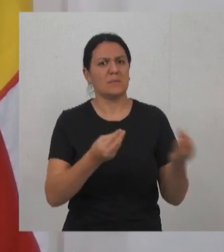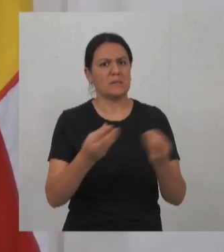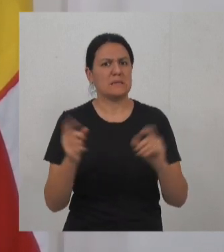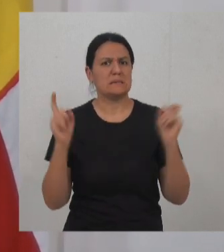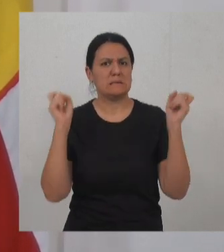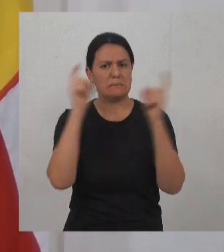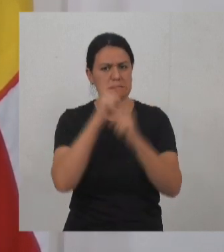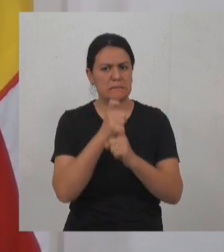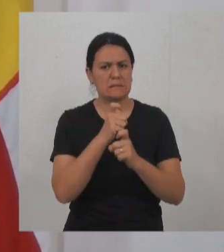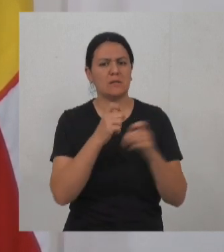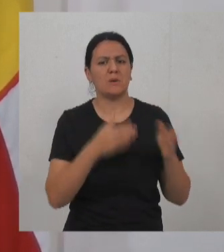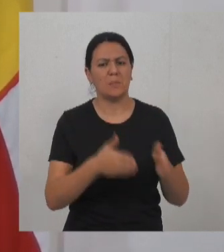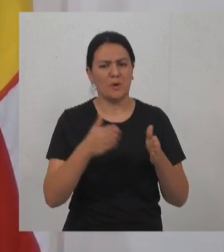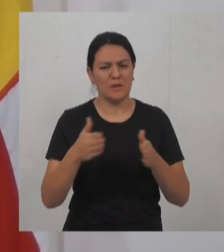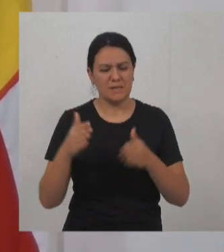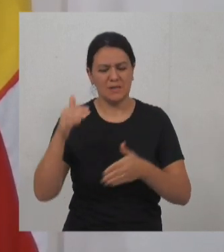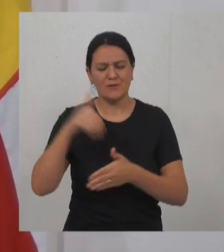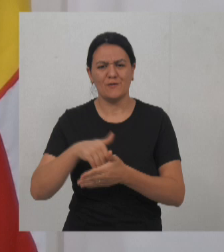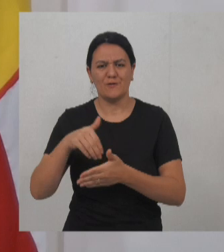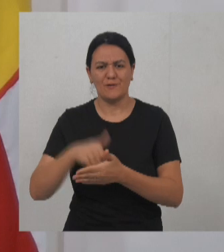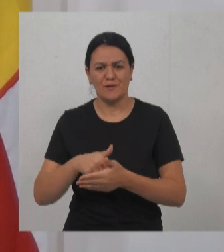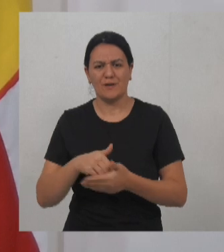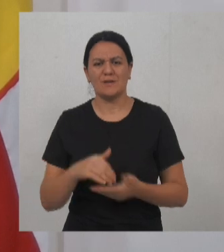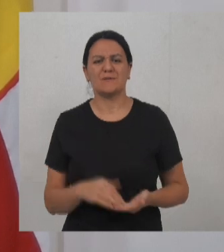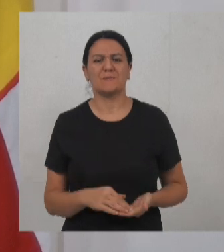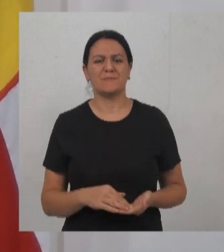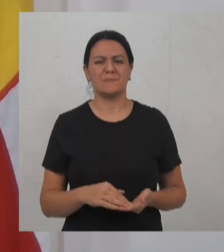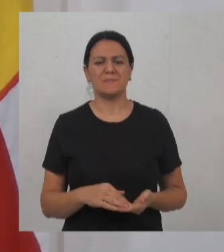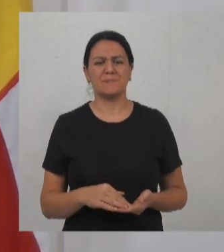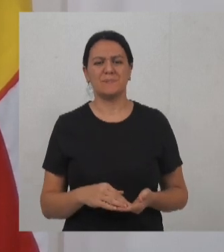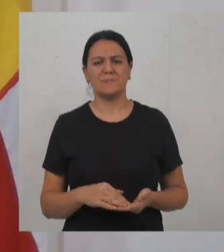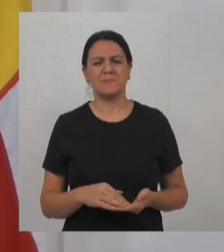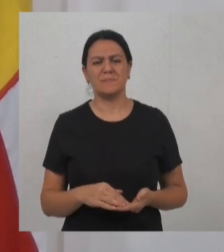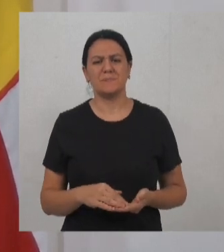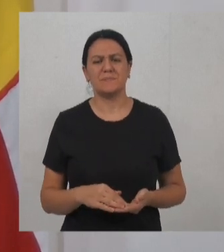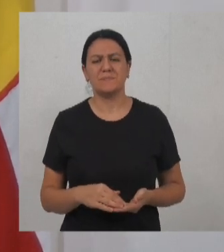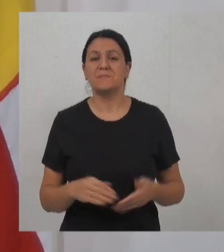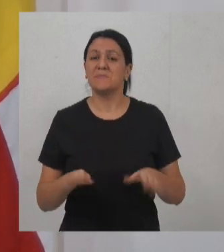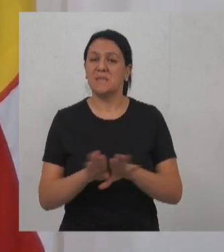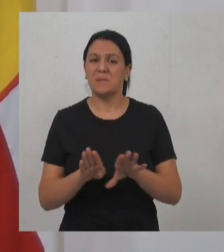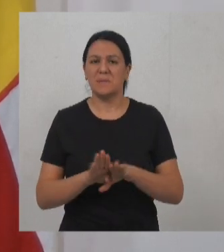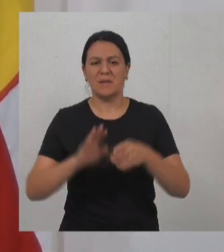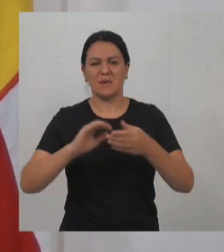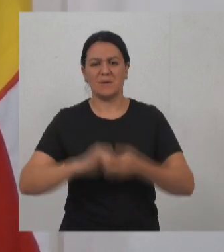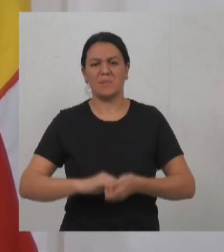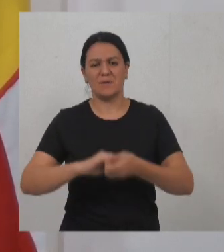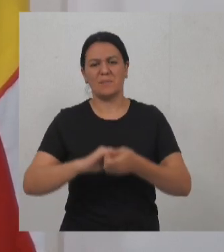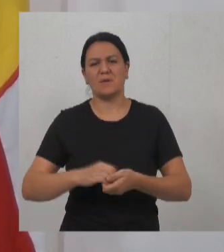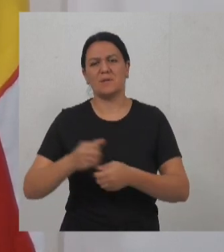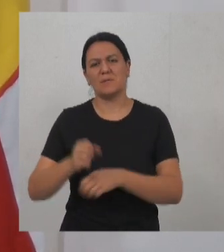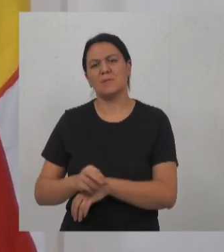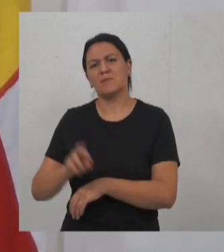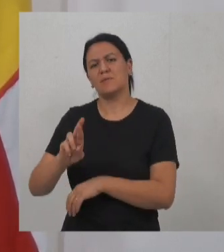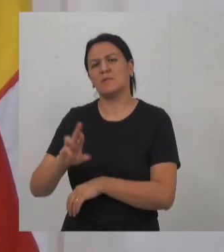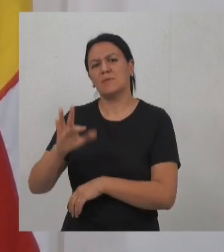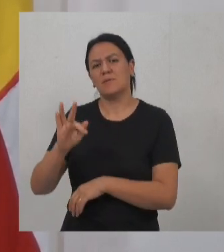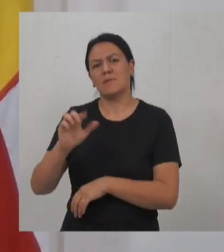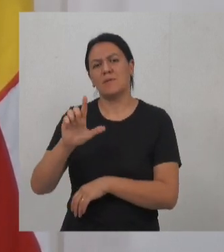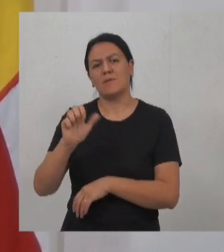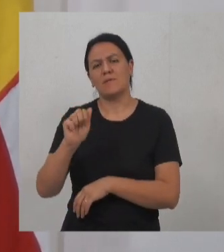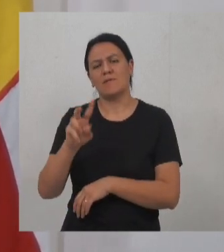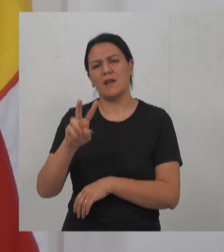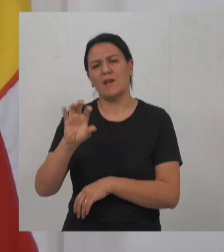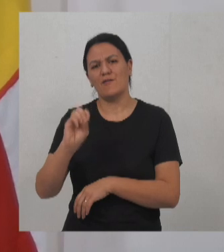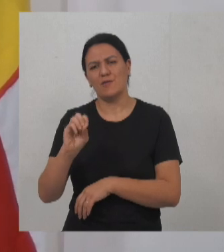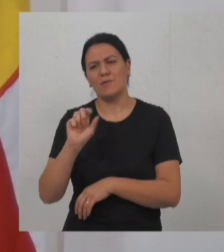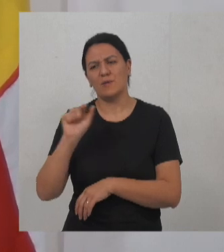do processo eleitoral e as venceram. Cumprimento também o doutor Flávio Pinheiro Neto, que foi nosso